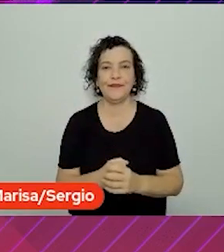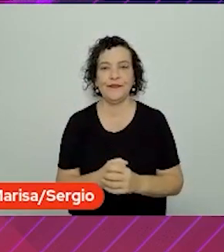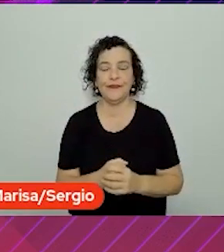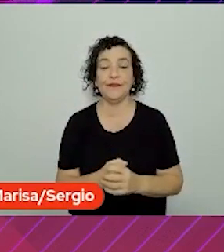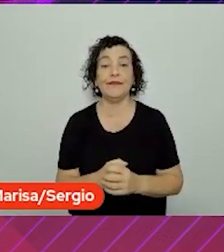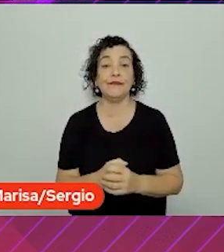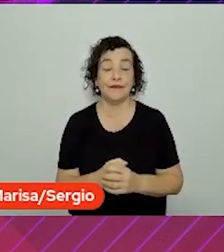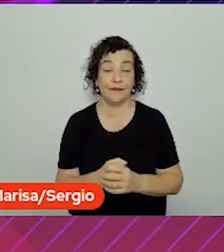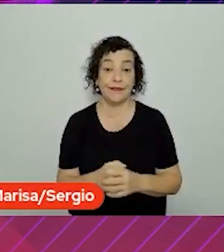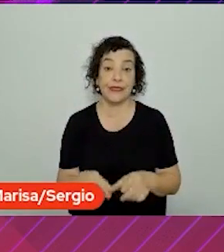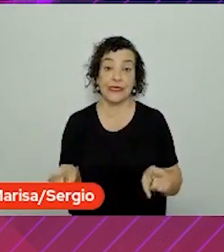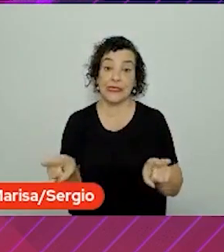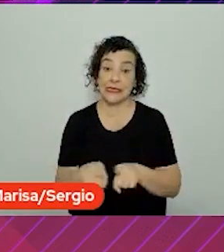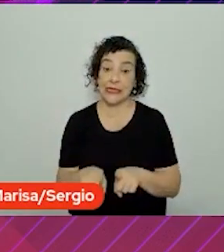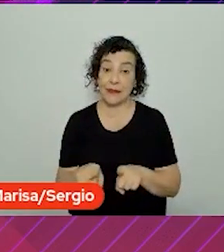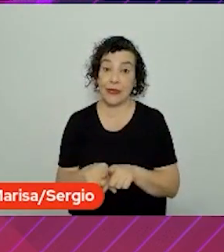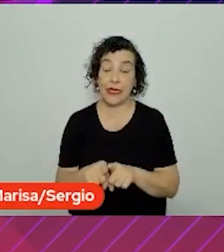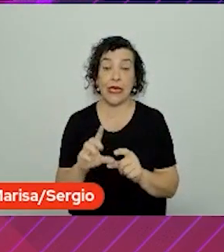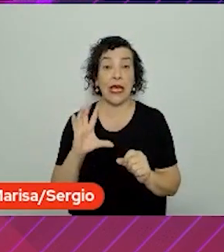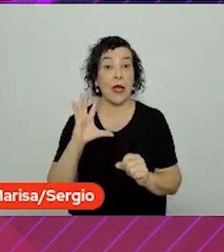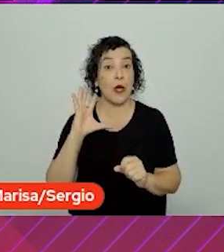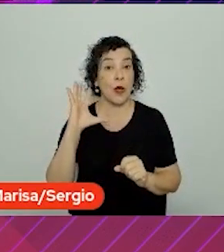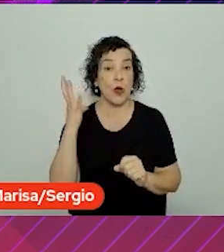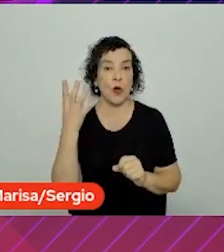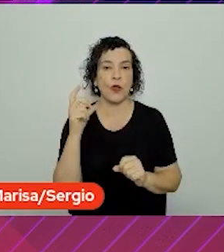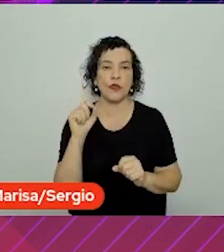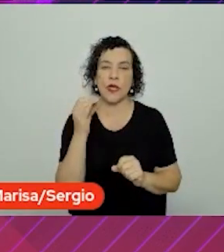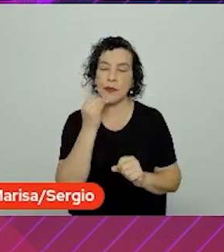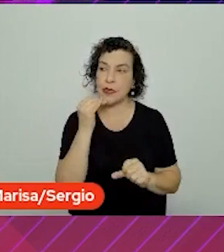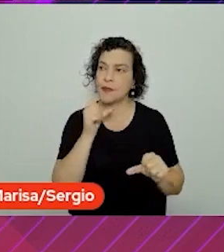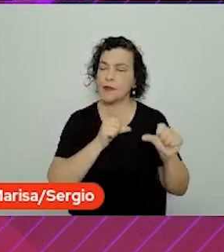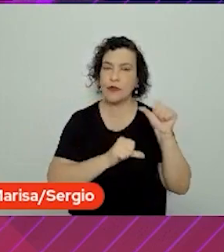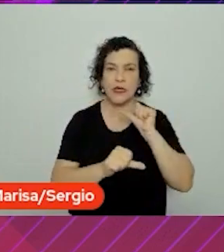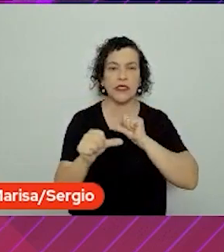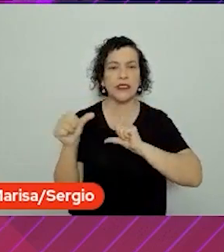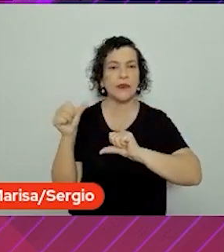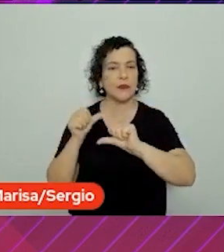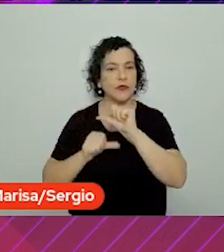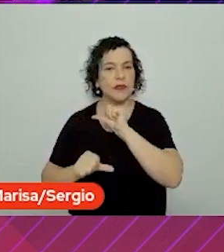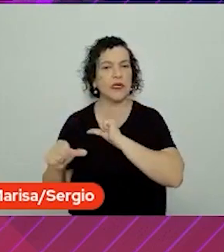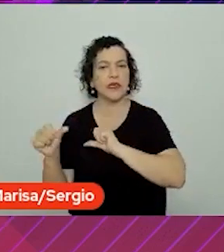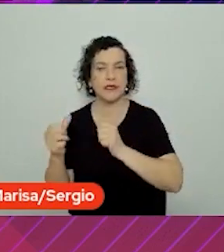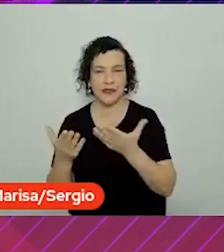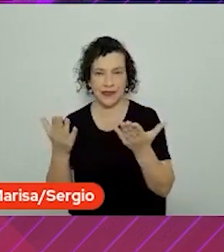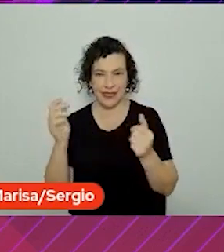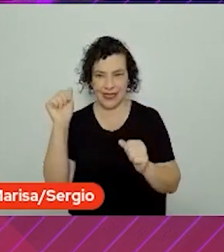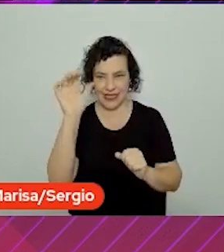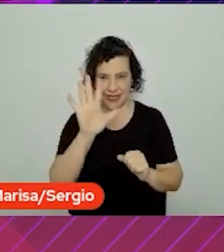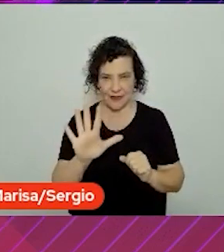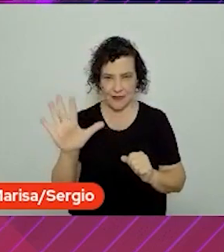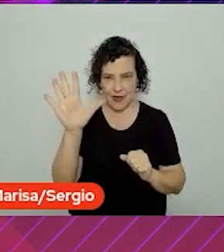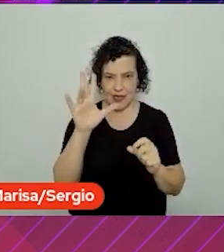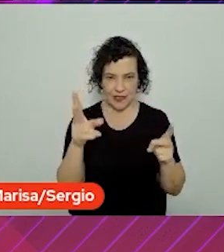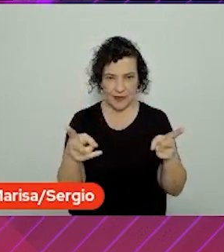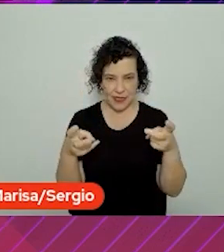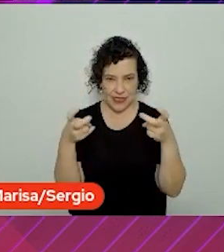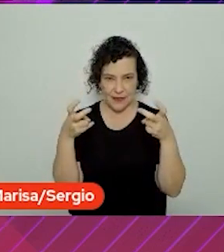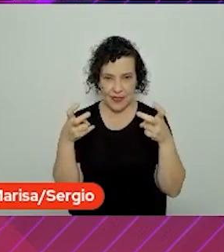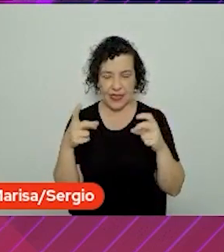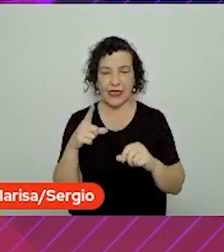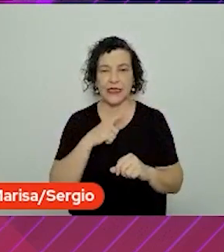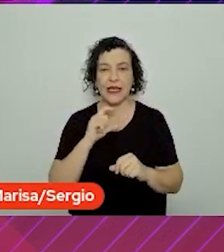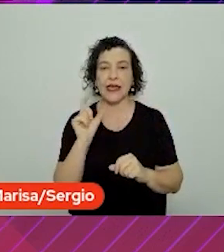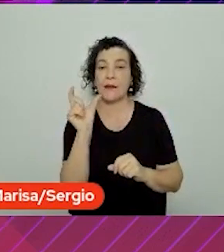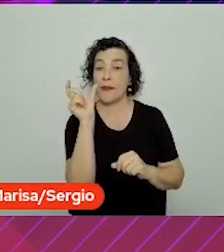A gente reduz a resistência à mudança. Então, essa imagem, se vocês perceberem, ele tem a